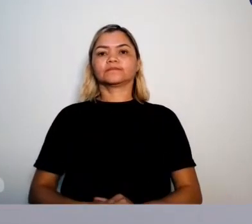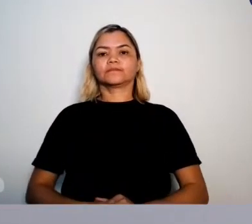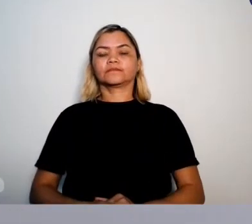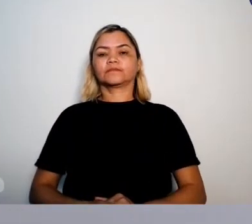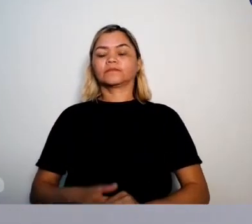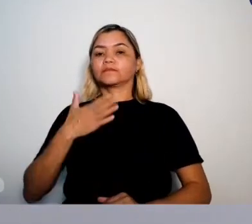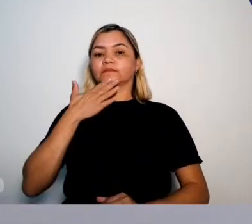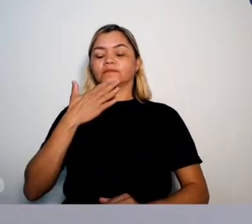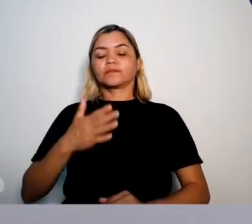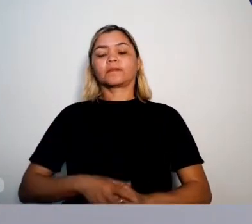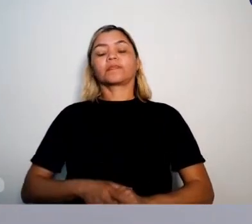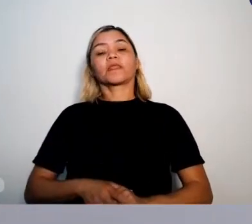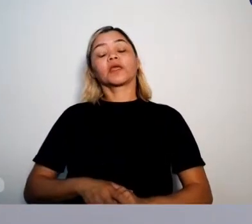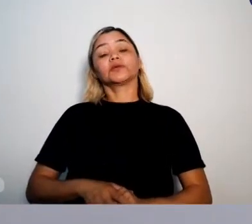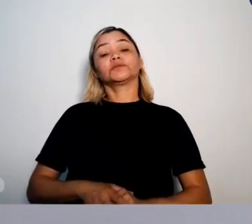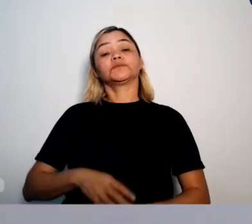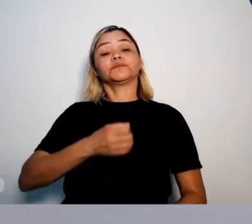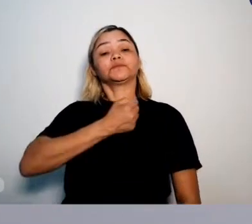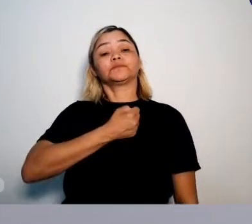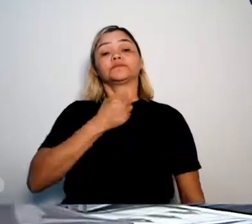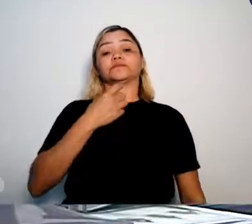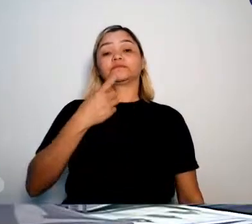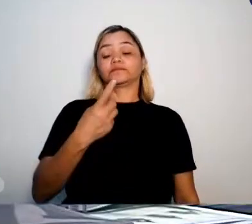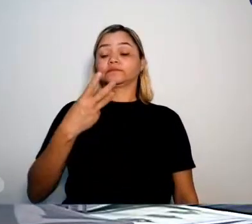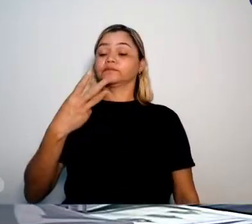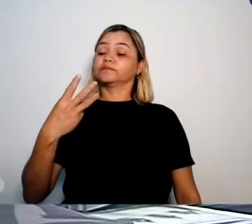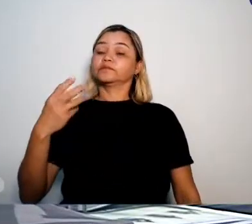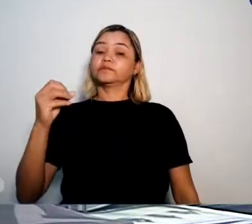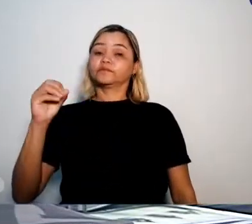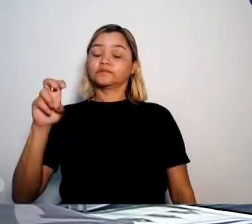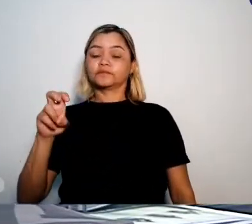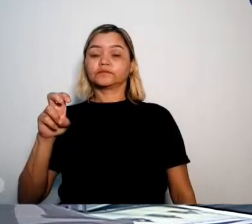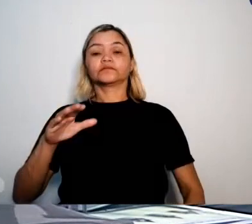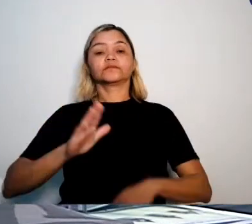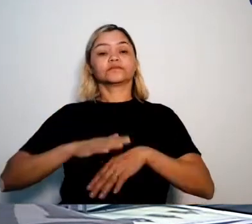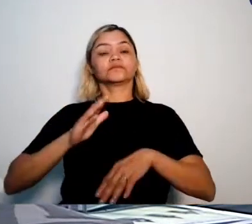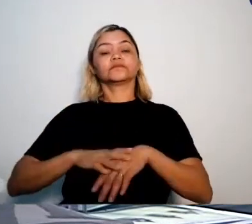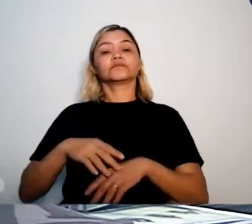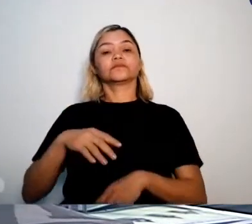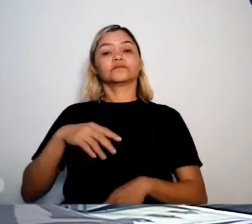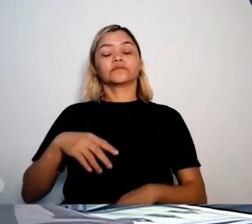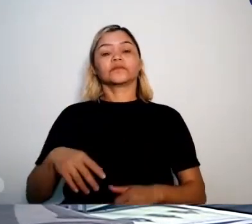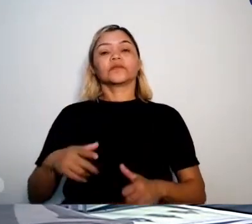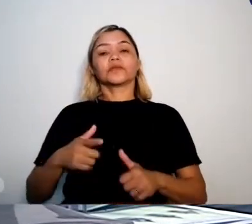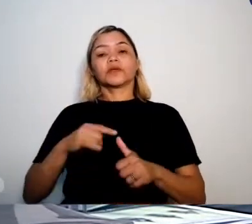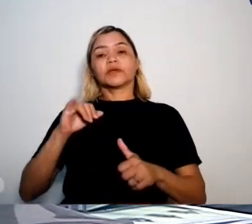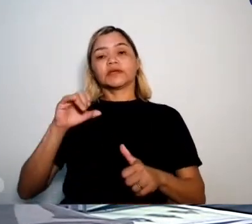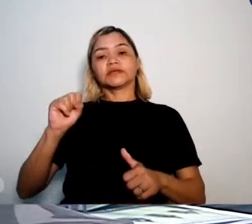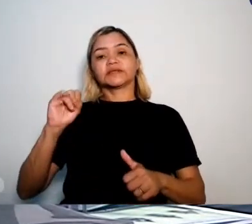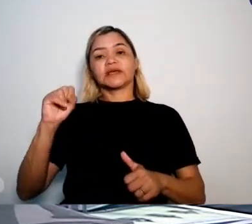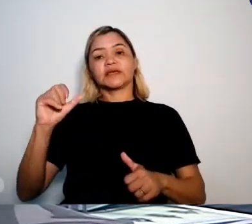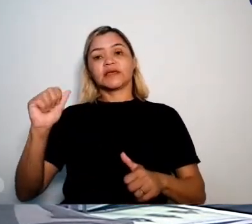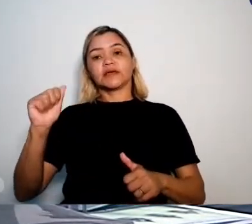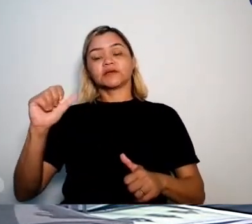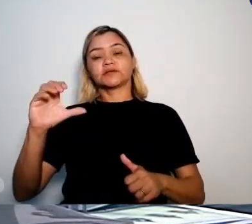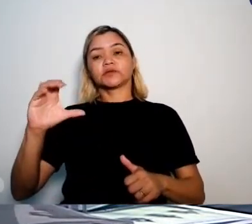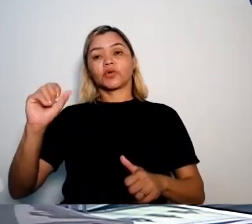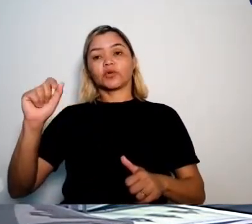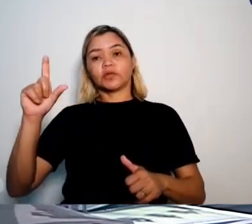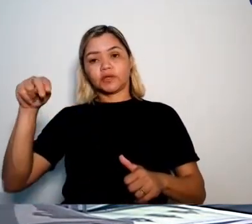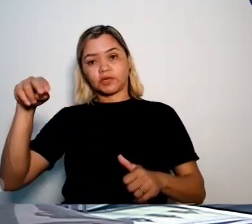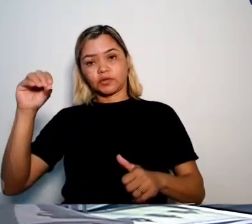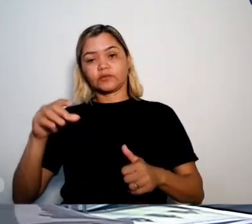Requerimento número 1305. De autoria dos vereadores Isaías Colino e Paulo Renato,